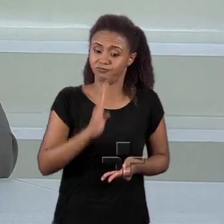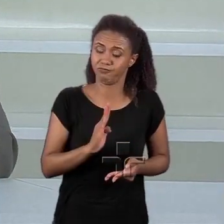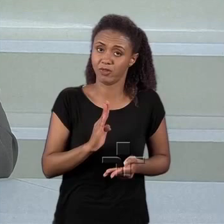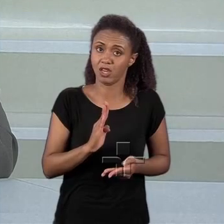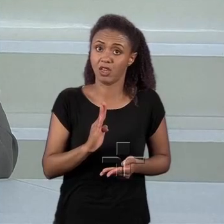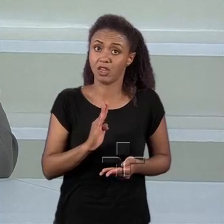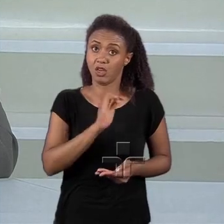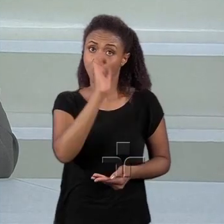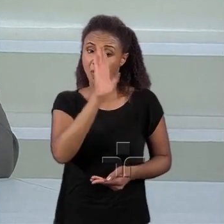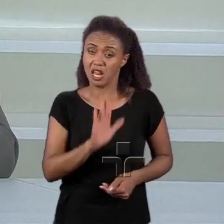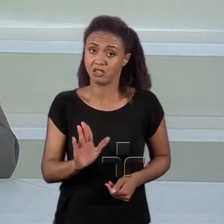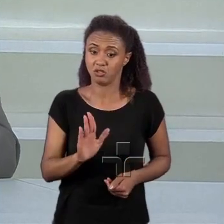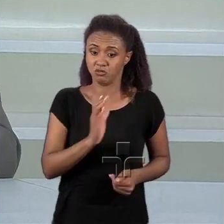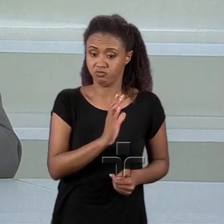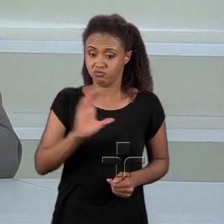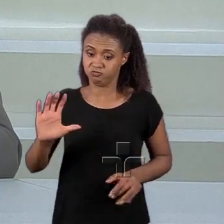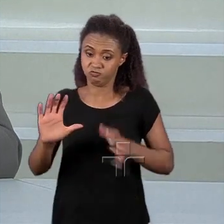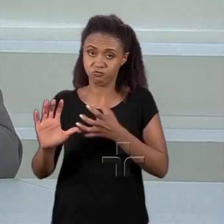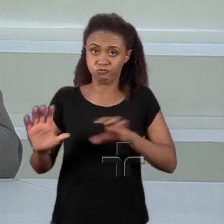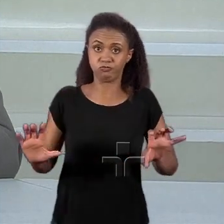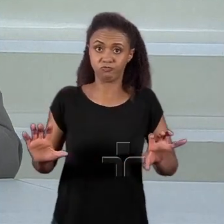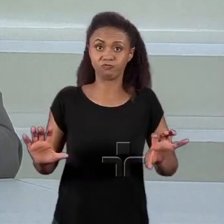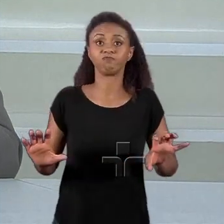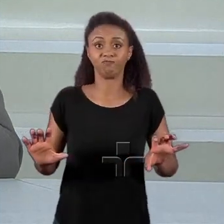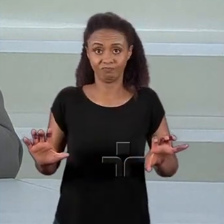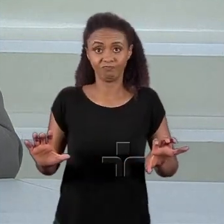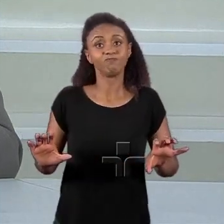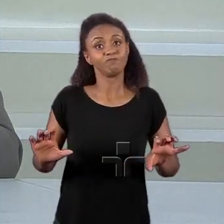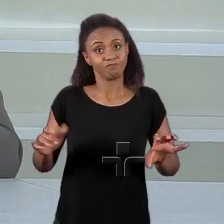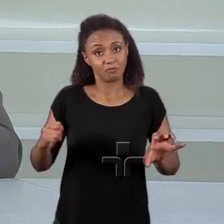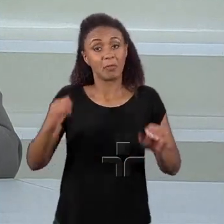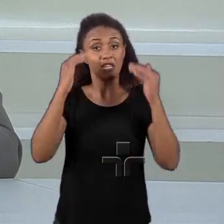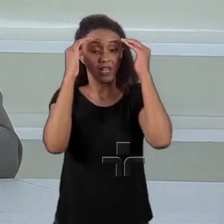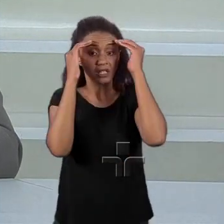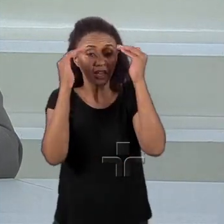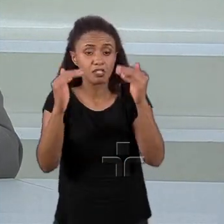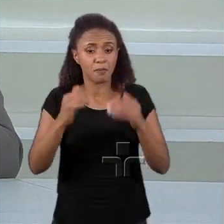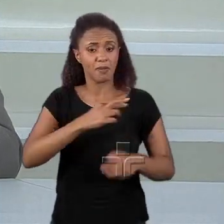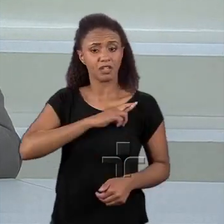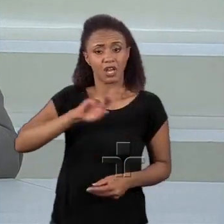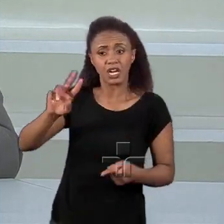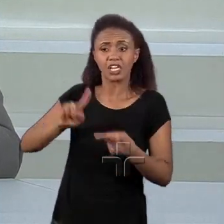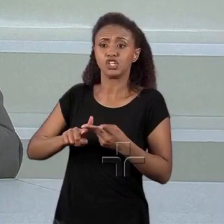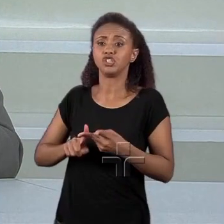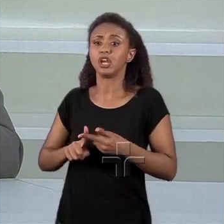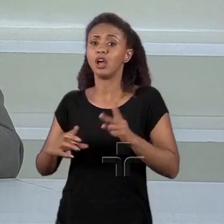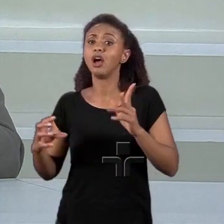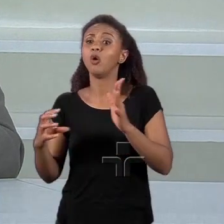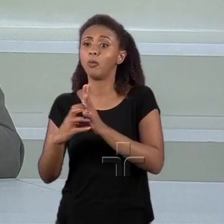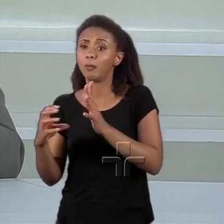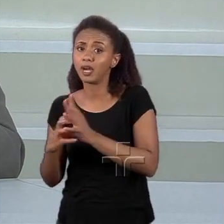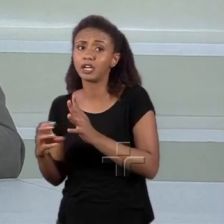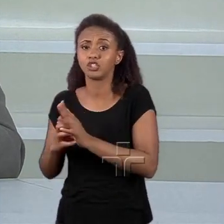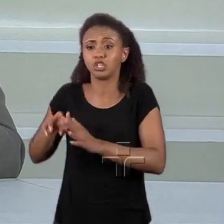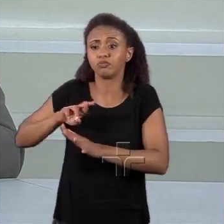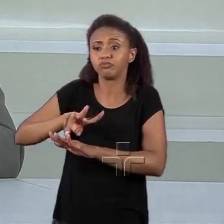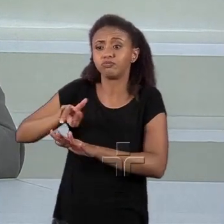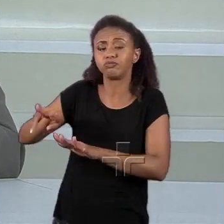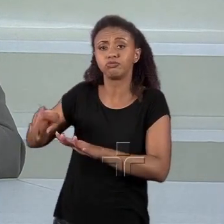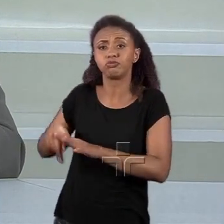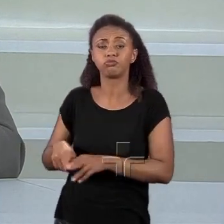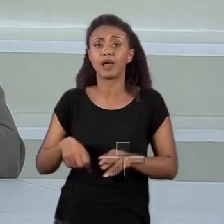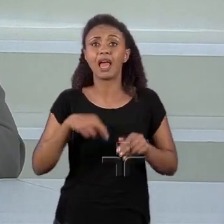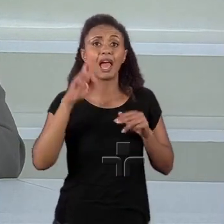país que precisa muito de tolerância às diferenças religiosas, às diferenças partidárias, às diferenças raciais,